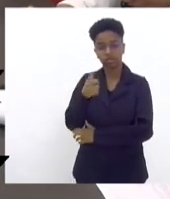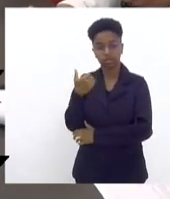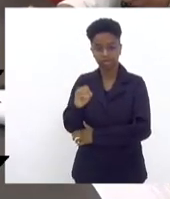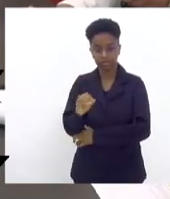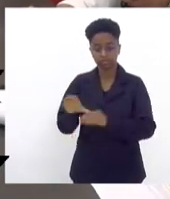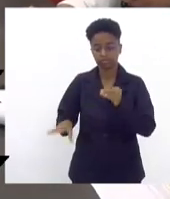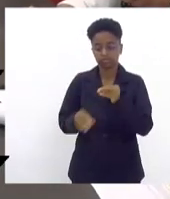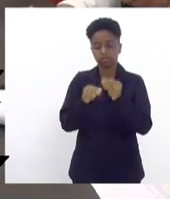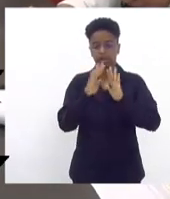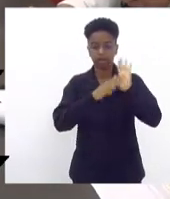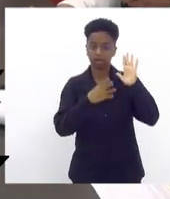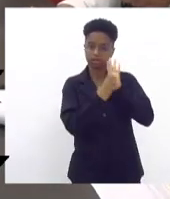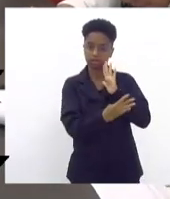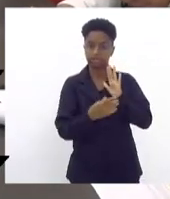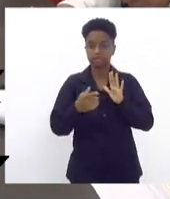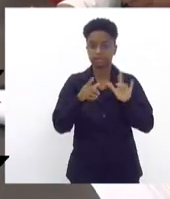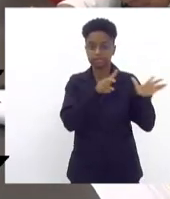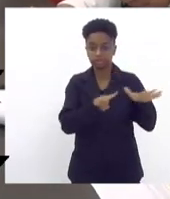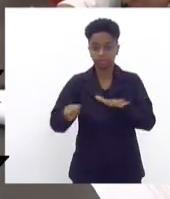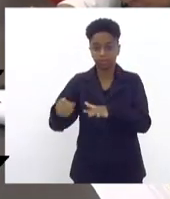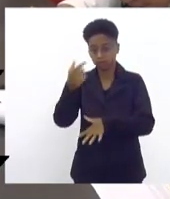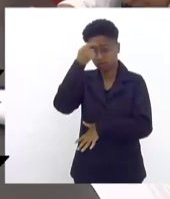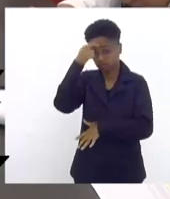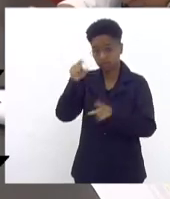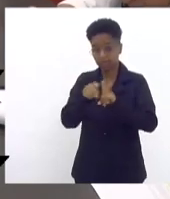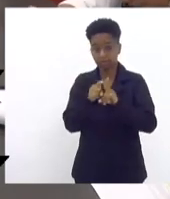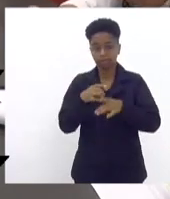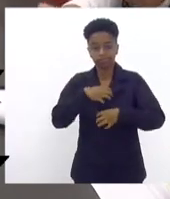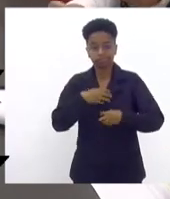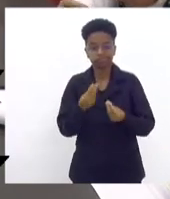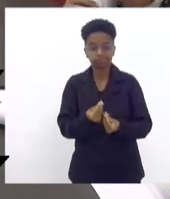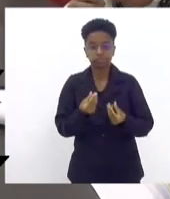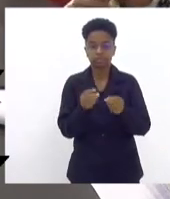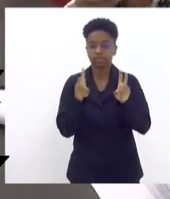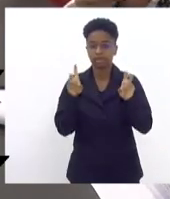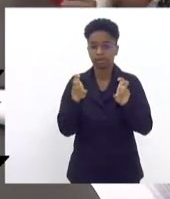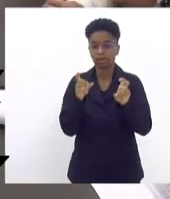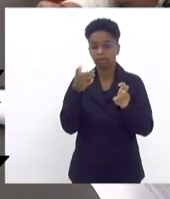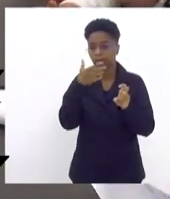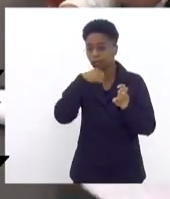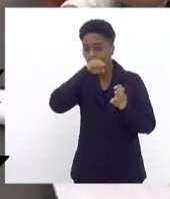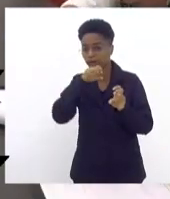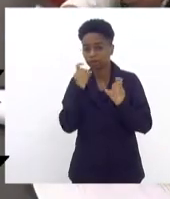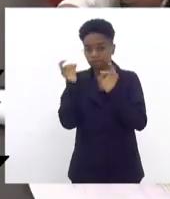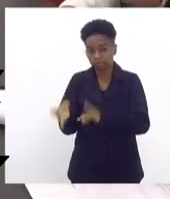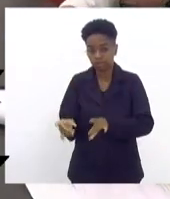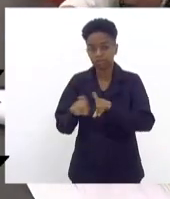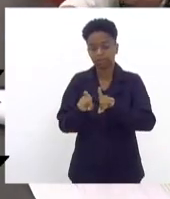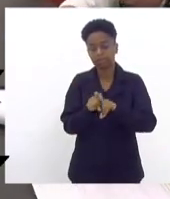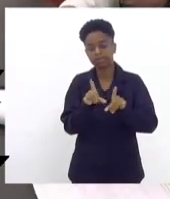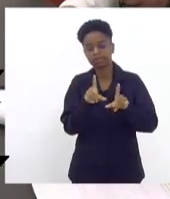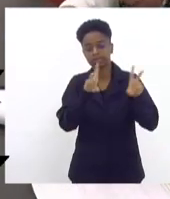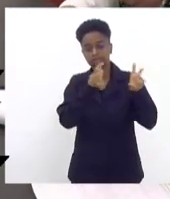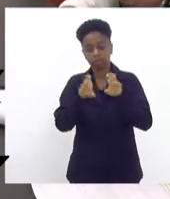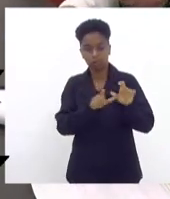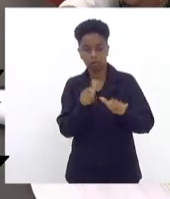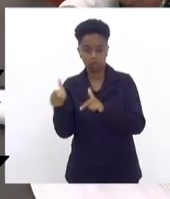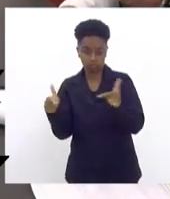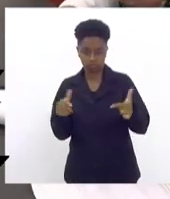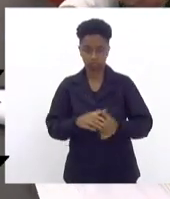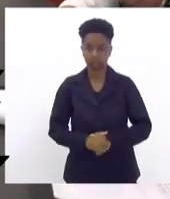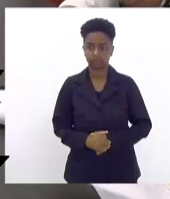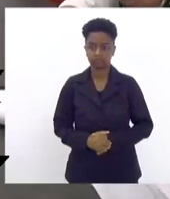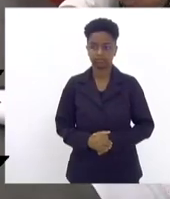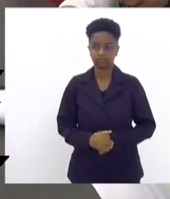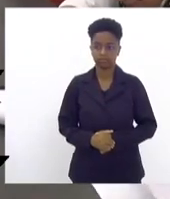oficial do Estado do Rio de Janeiro a semana de conscientização e sensibilização a respeito do abandono paterno e das outras providências, como é o parecer, deputada Verônica.